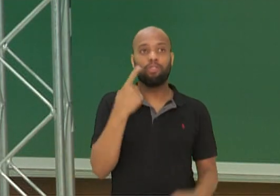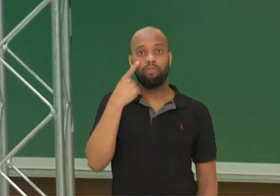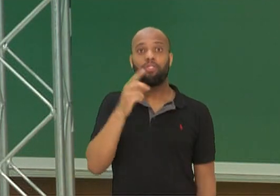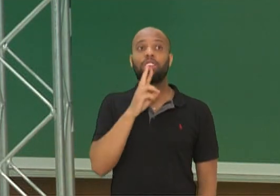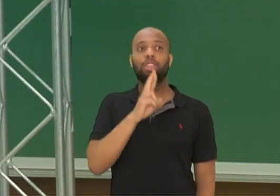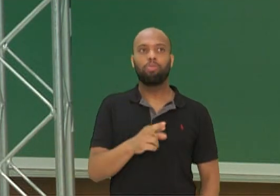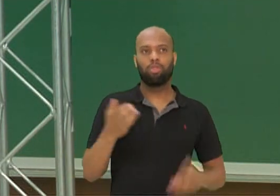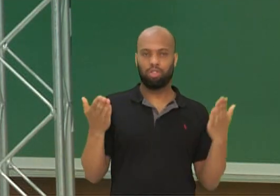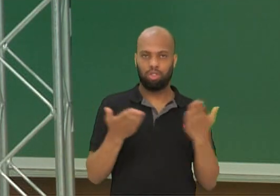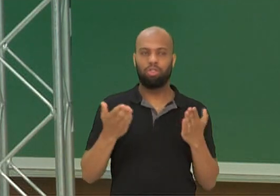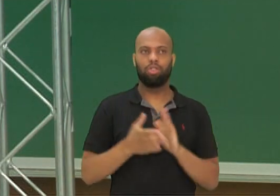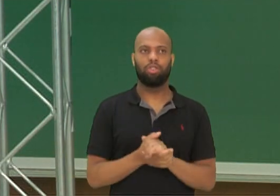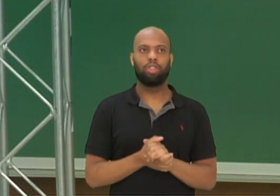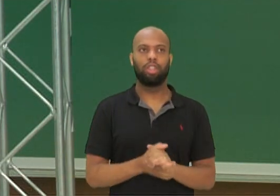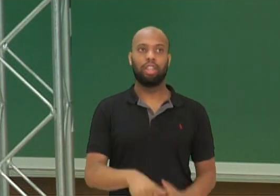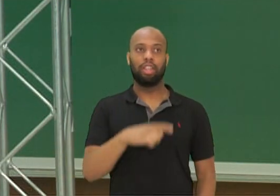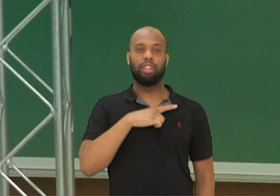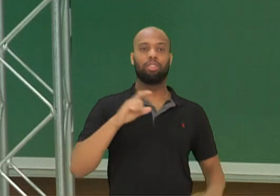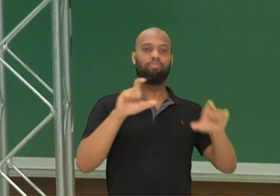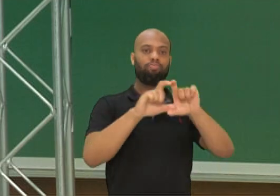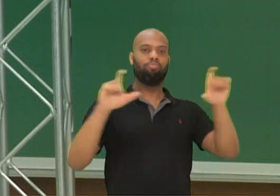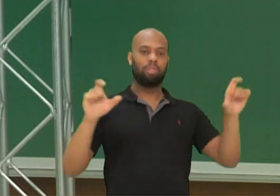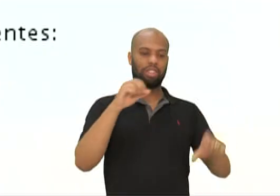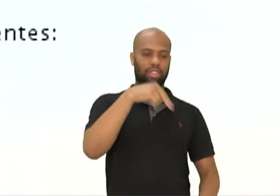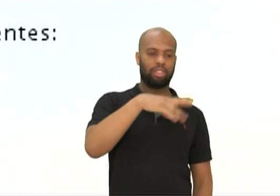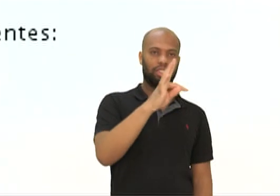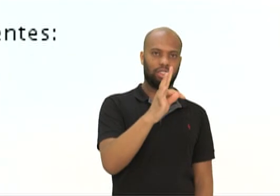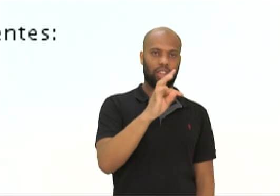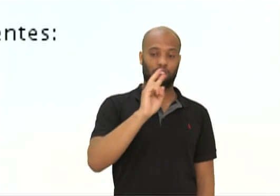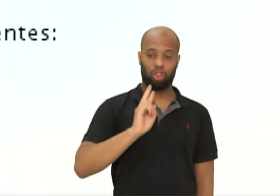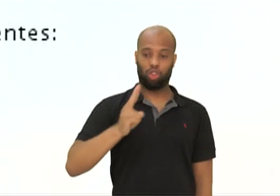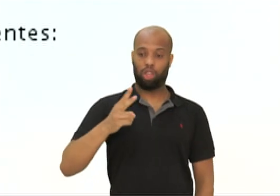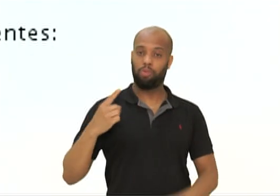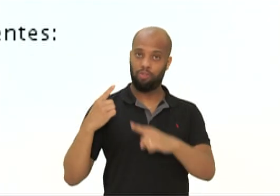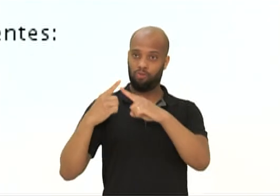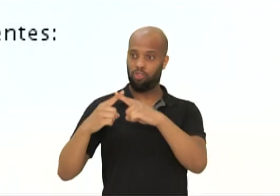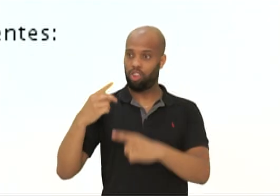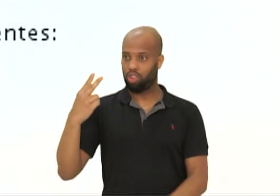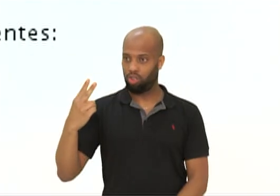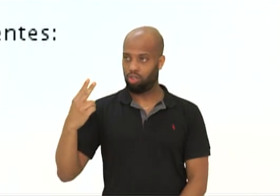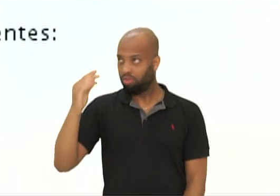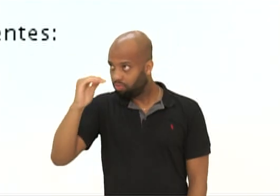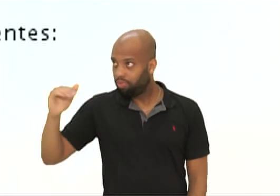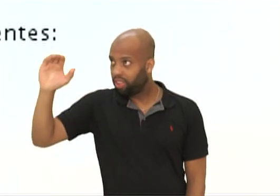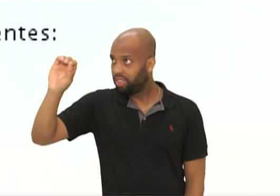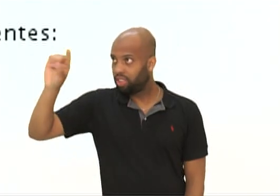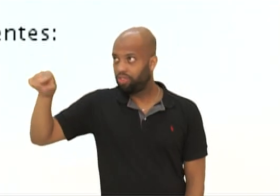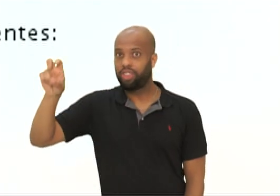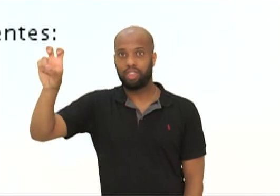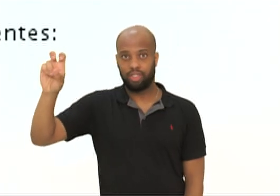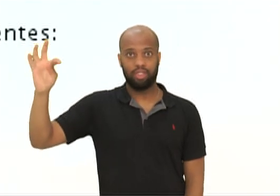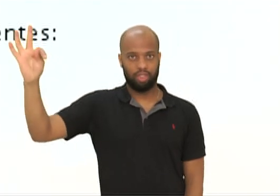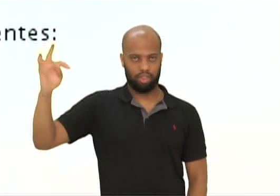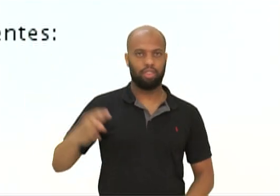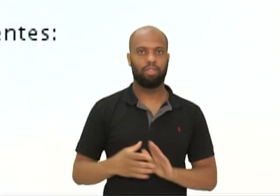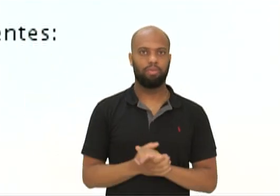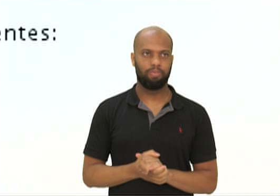resolução. A gente tem a expressão NT, 2.000 vezes 2, elevado a